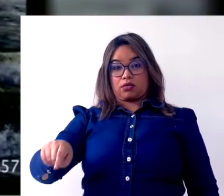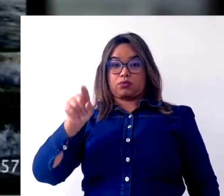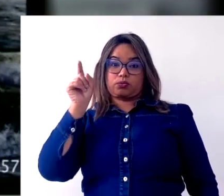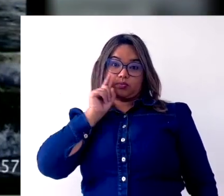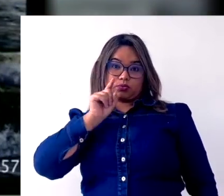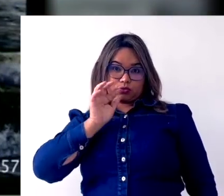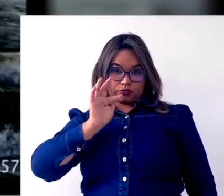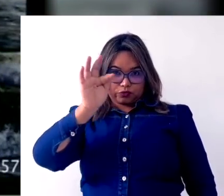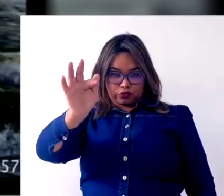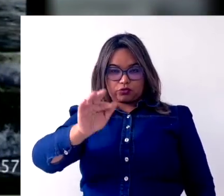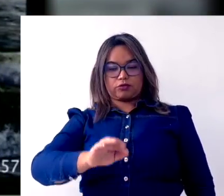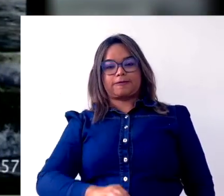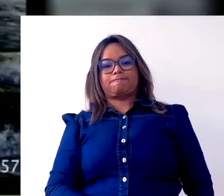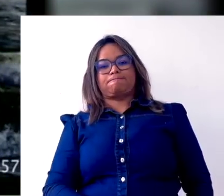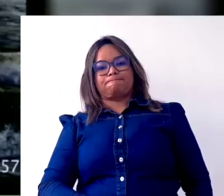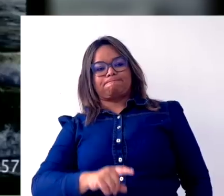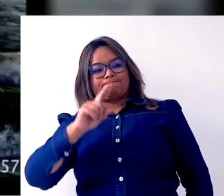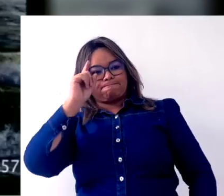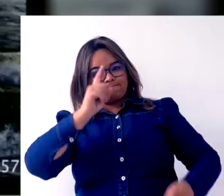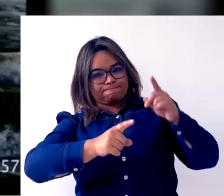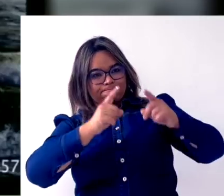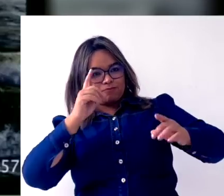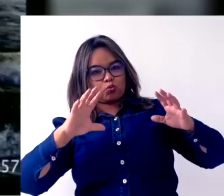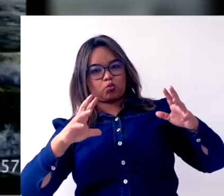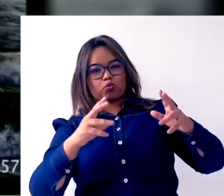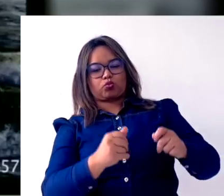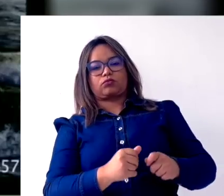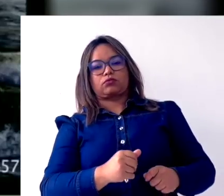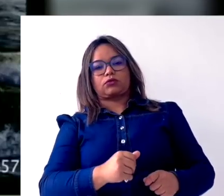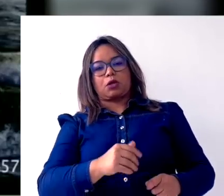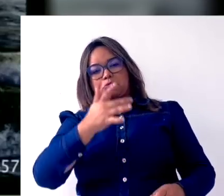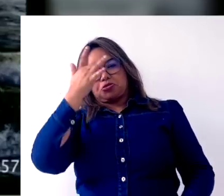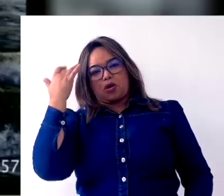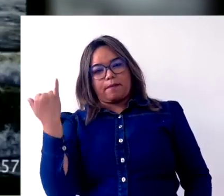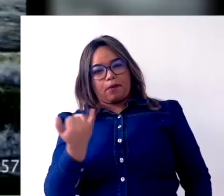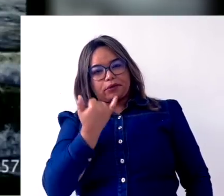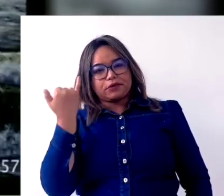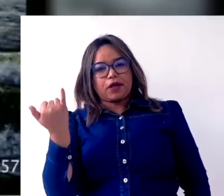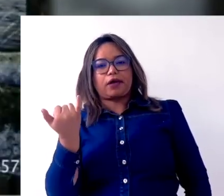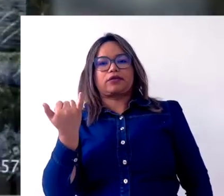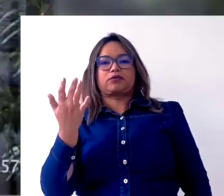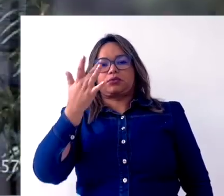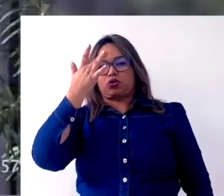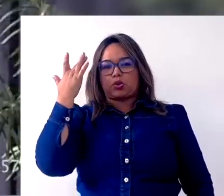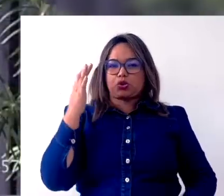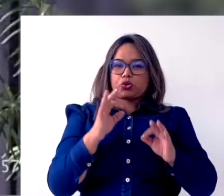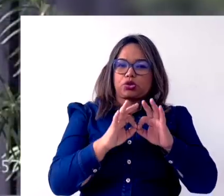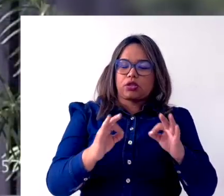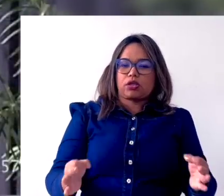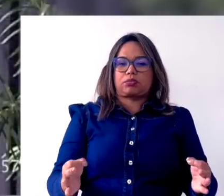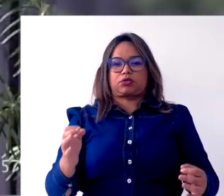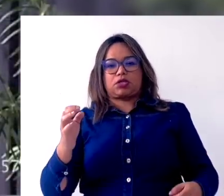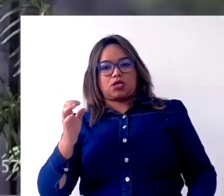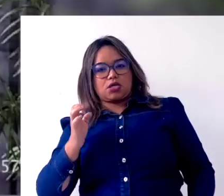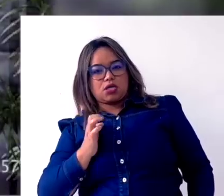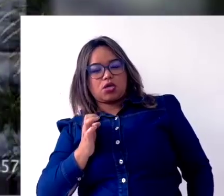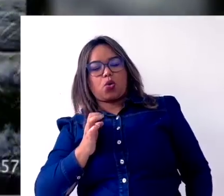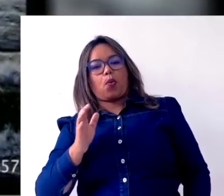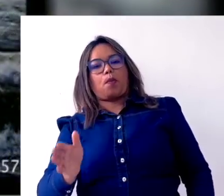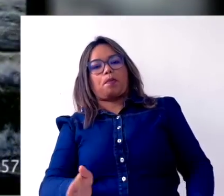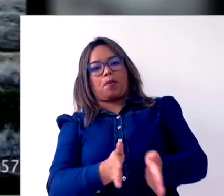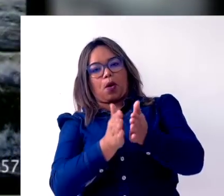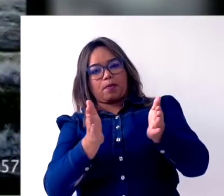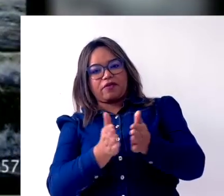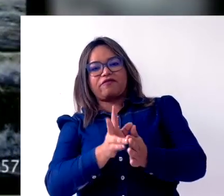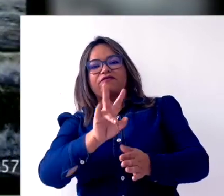e escravo recebam uma marca na sua mão direita ou na sua fronte, e nenhum homem será capaz de comprar ou vender, exceto aquele